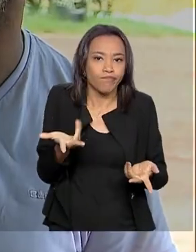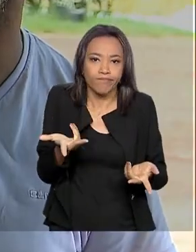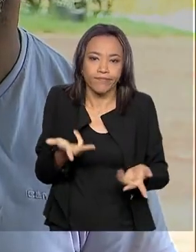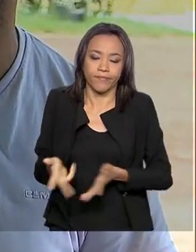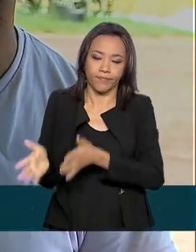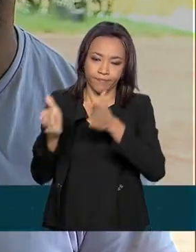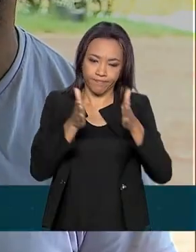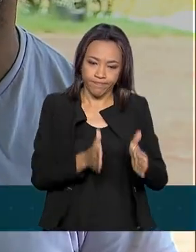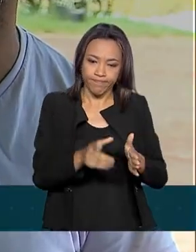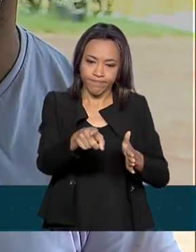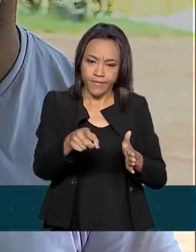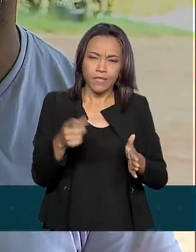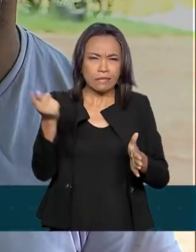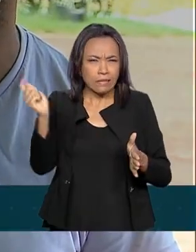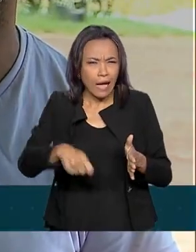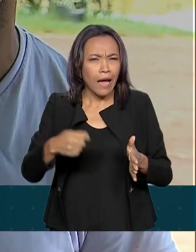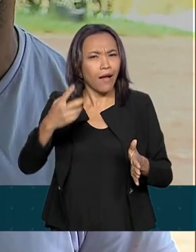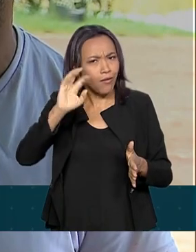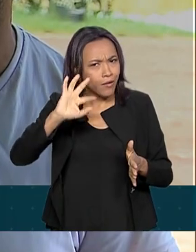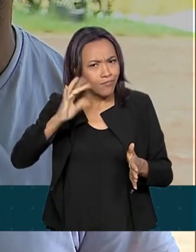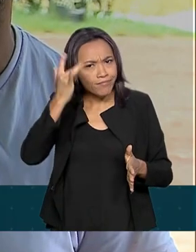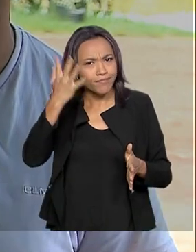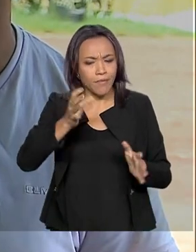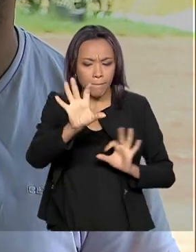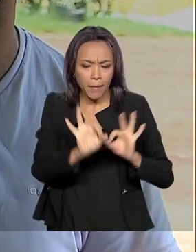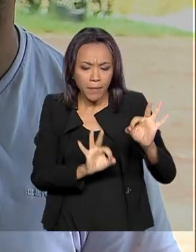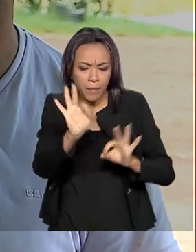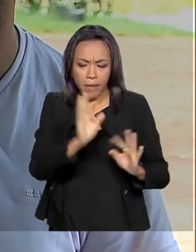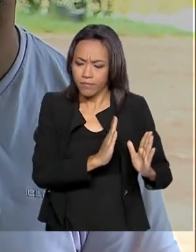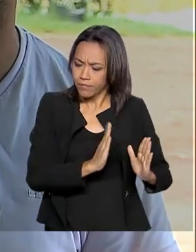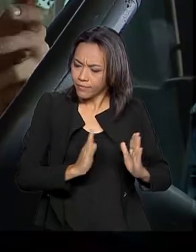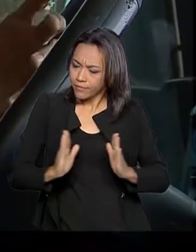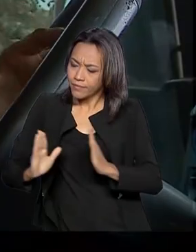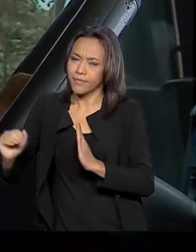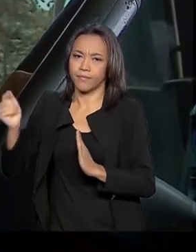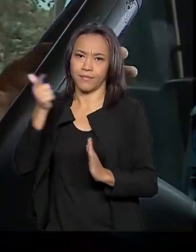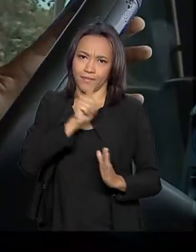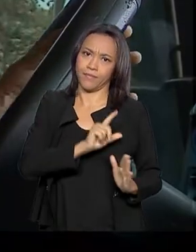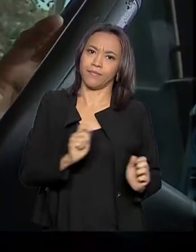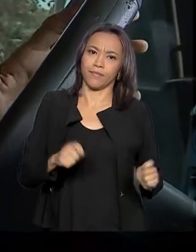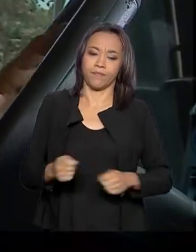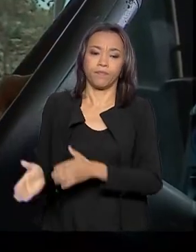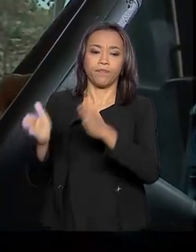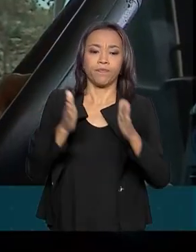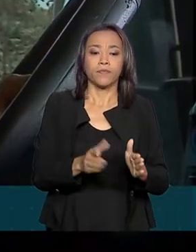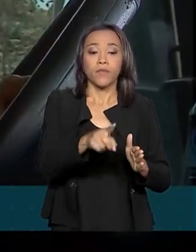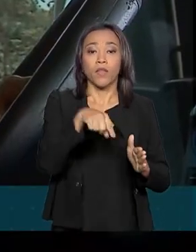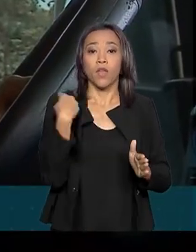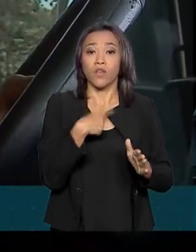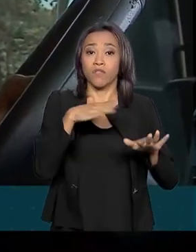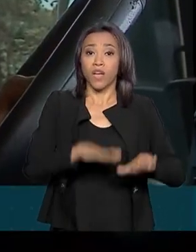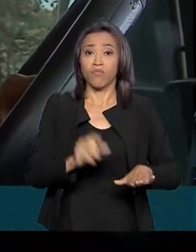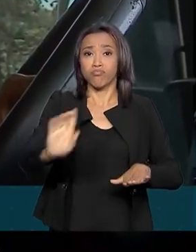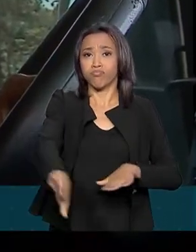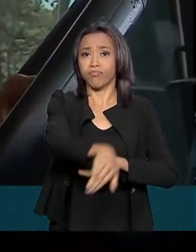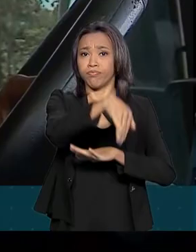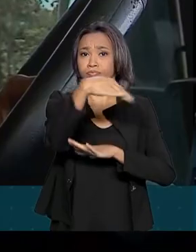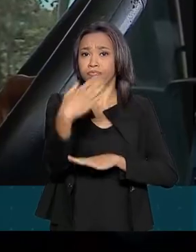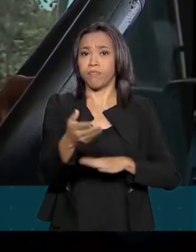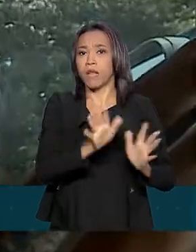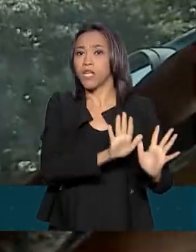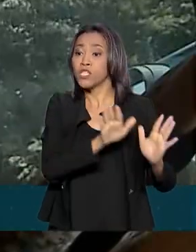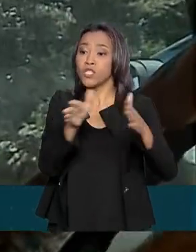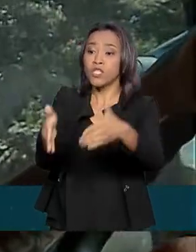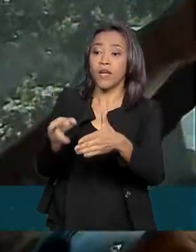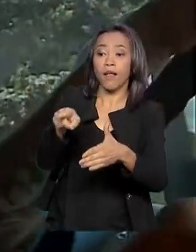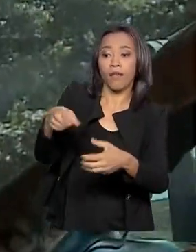prever mais, fazer um plano de viagem mais programado um pouco. A gente passava mais ou menos um dia inteiro para conseguir chegar